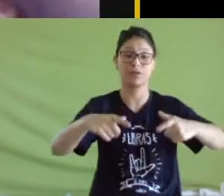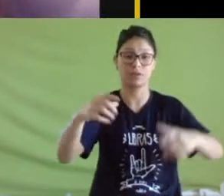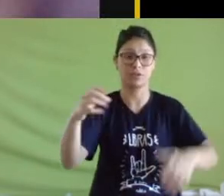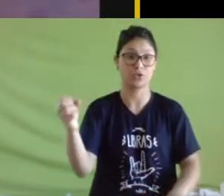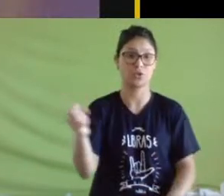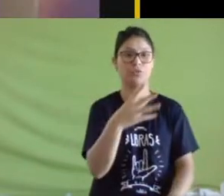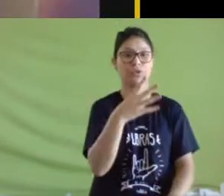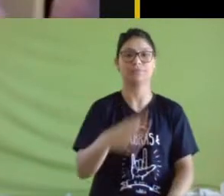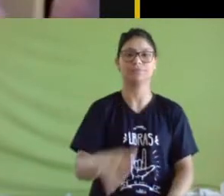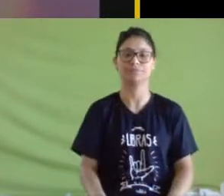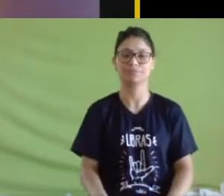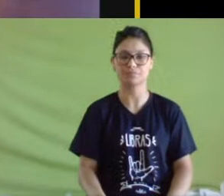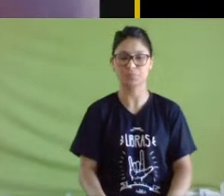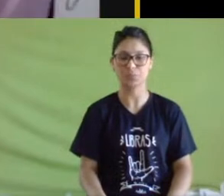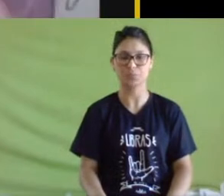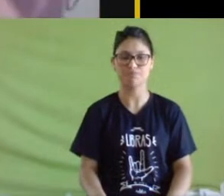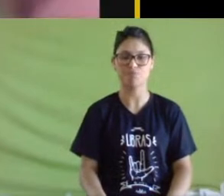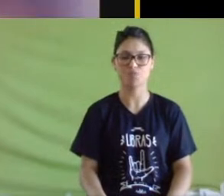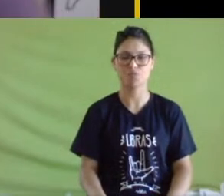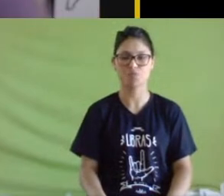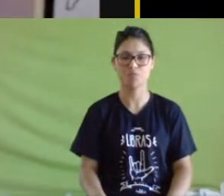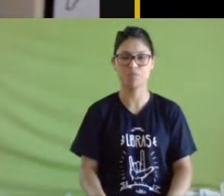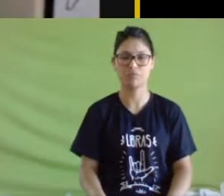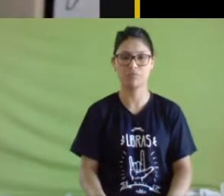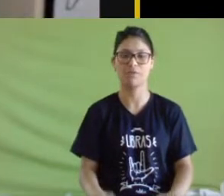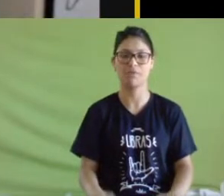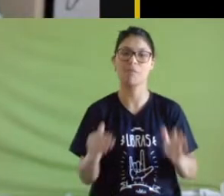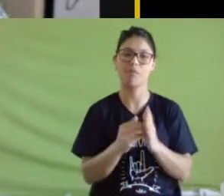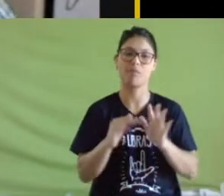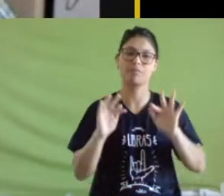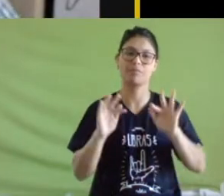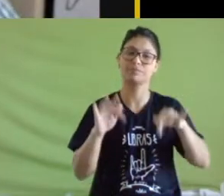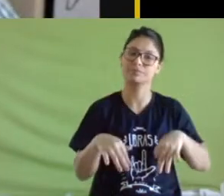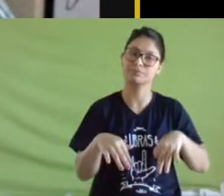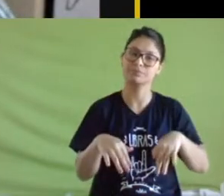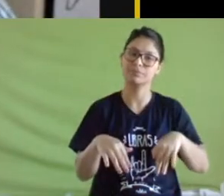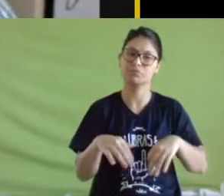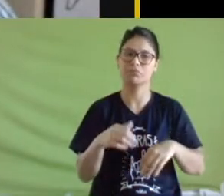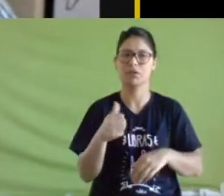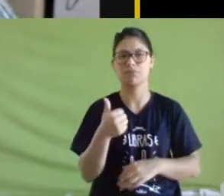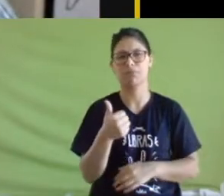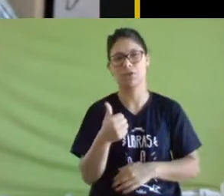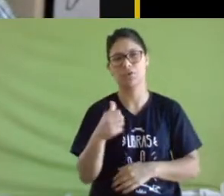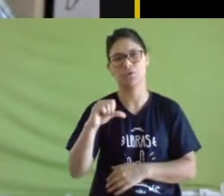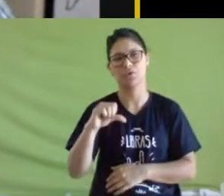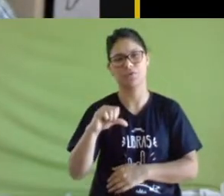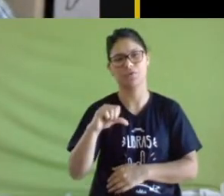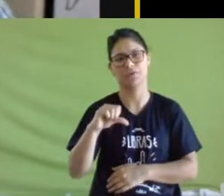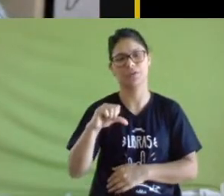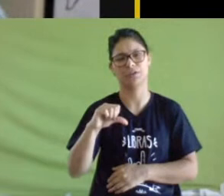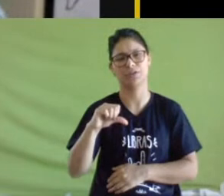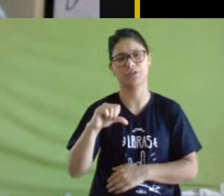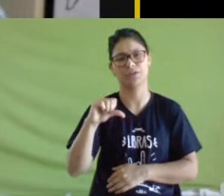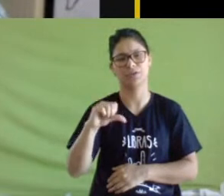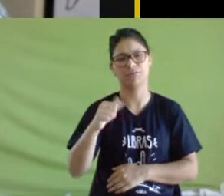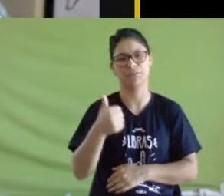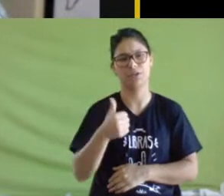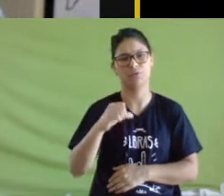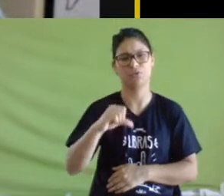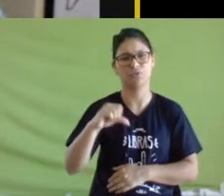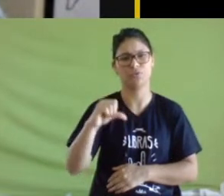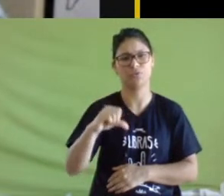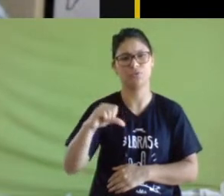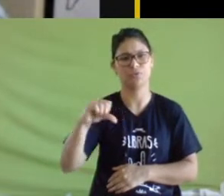inovação. Isso, pelo menos, até o fim dos anos 90, 1990,